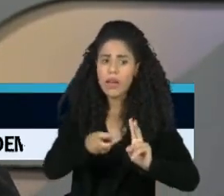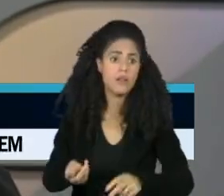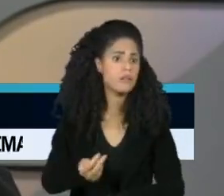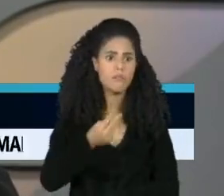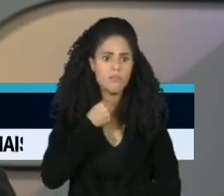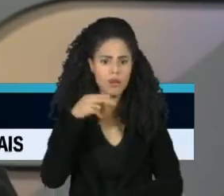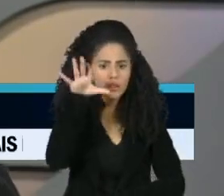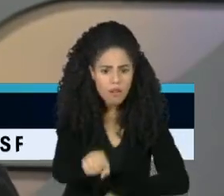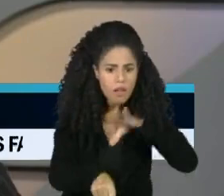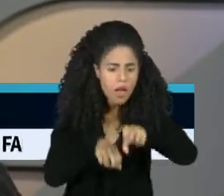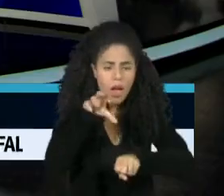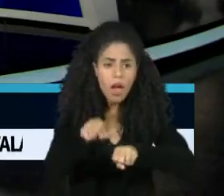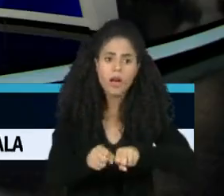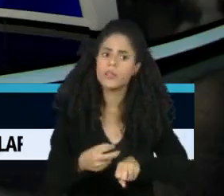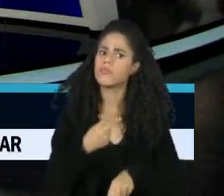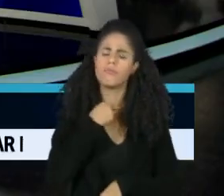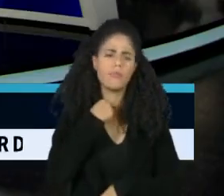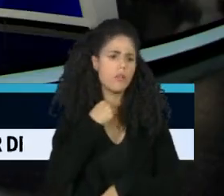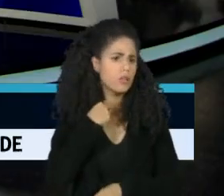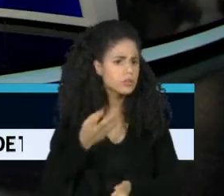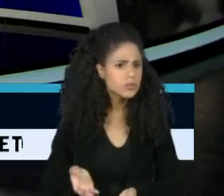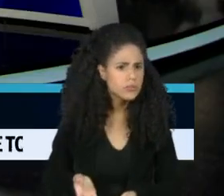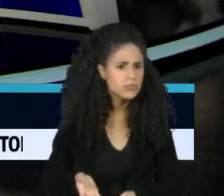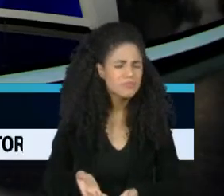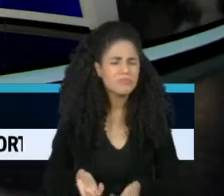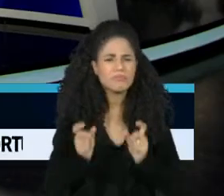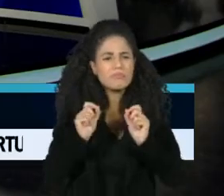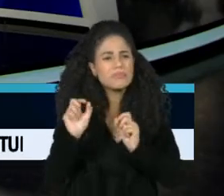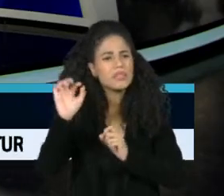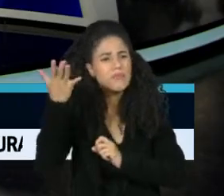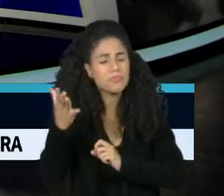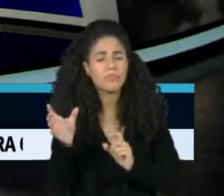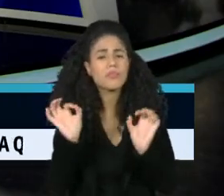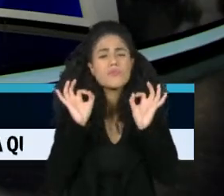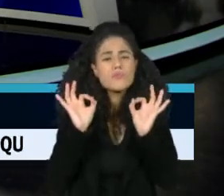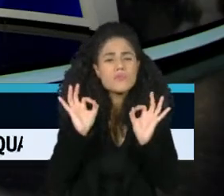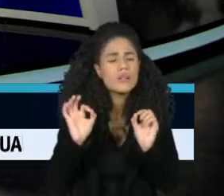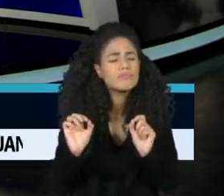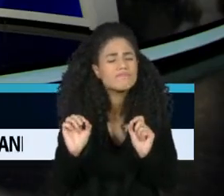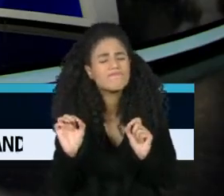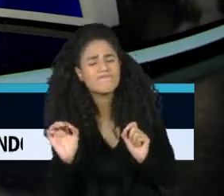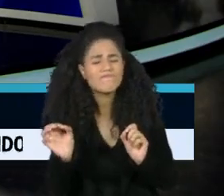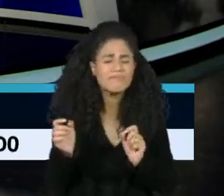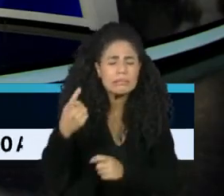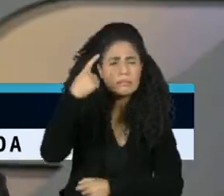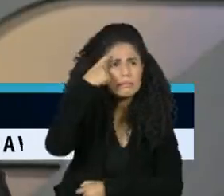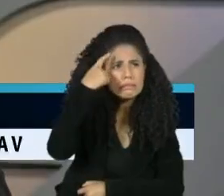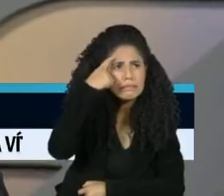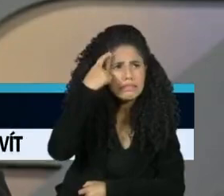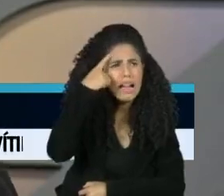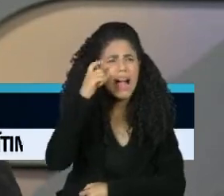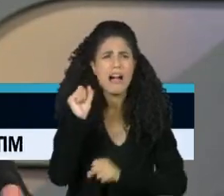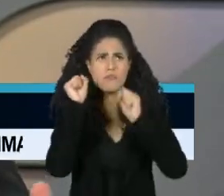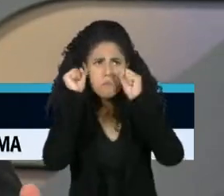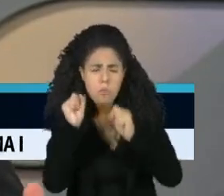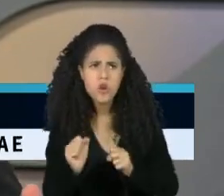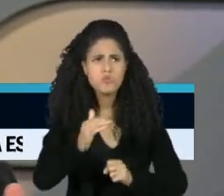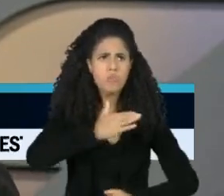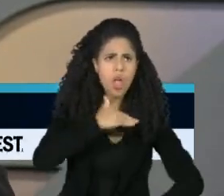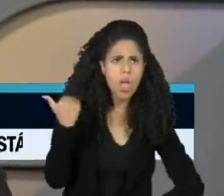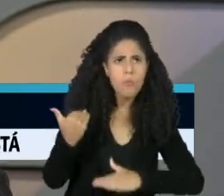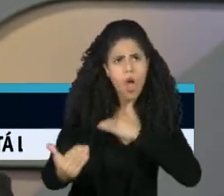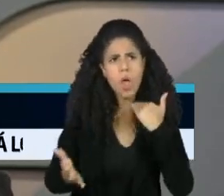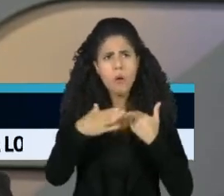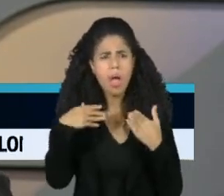isso que você perguntou para o Vilas é com jovens e tal e e que você simplesmente assim olha eles podem morrer todos e